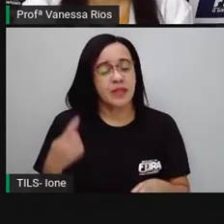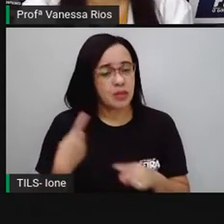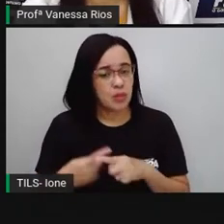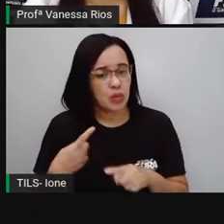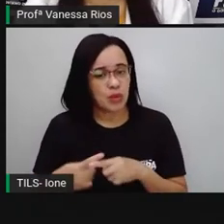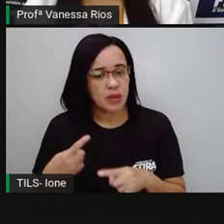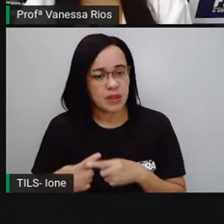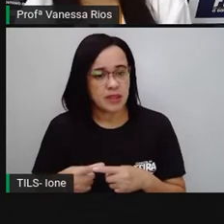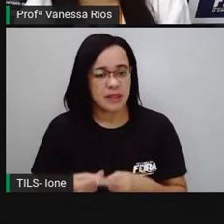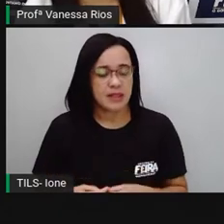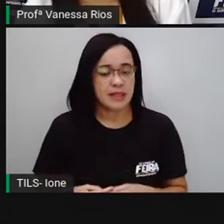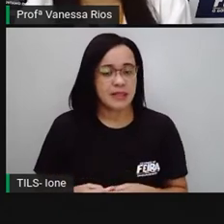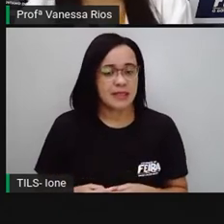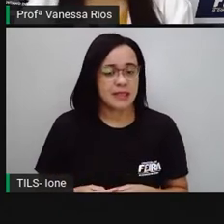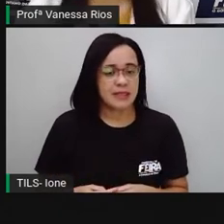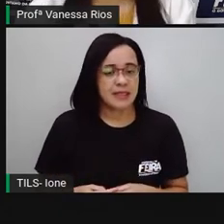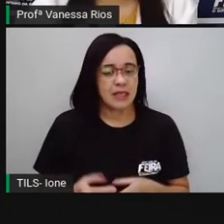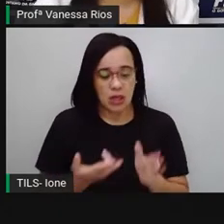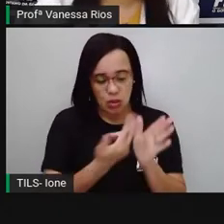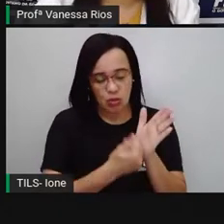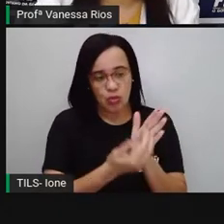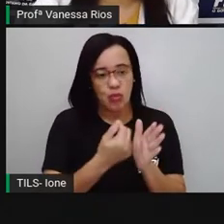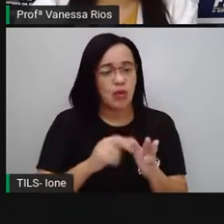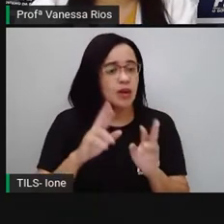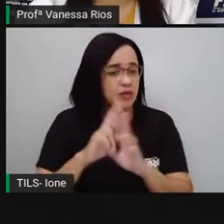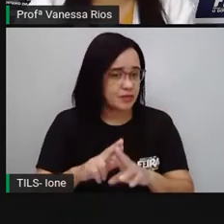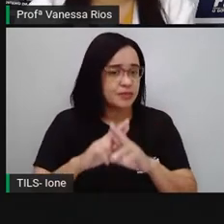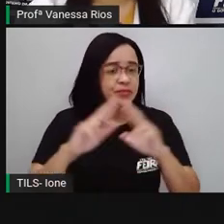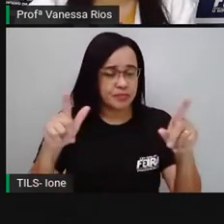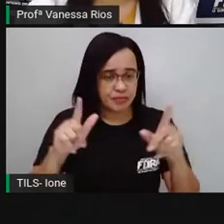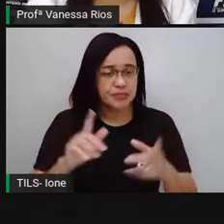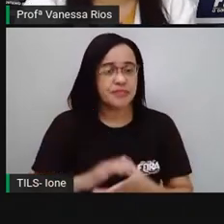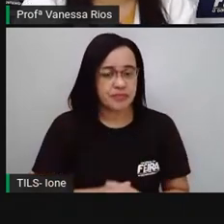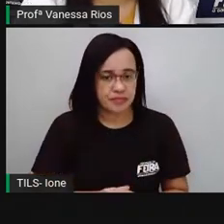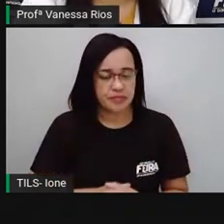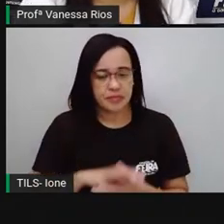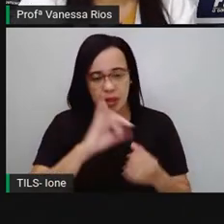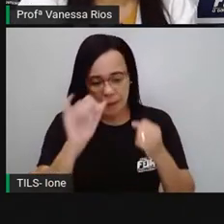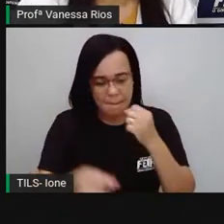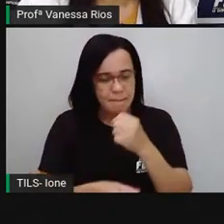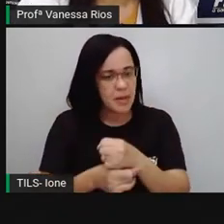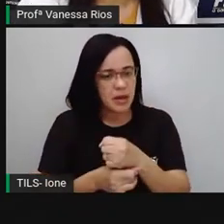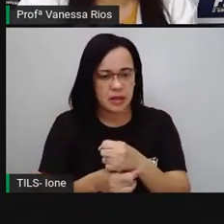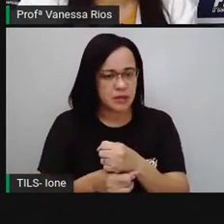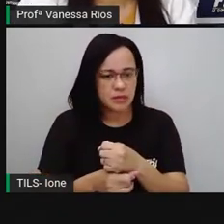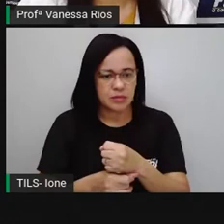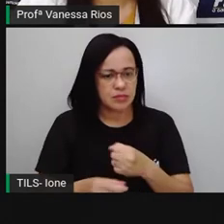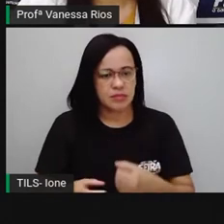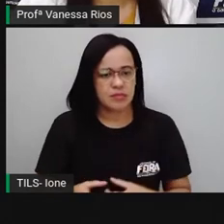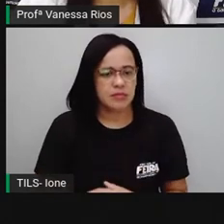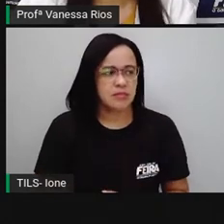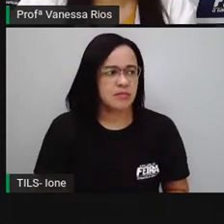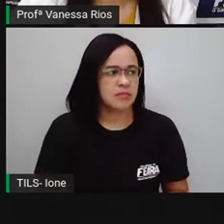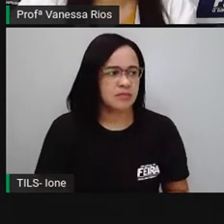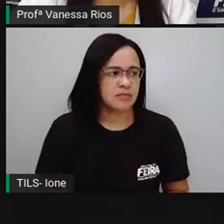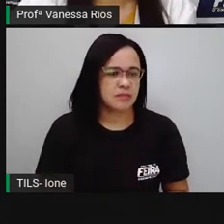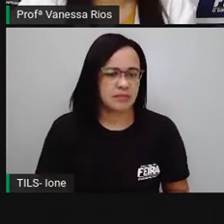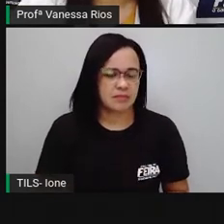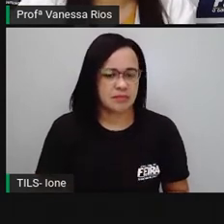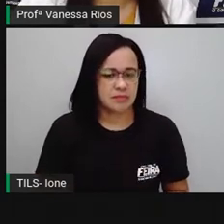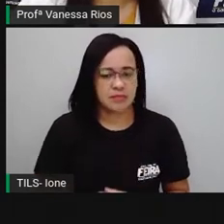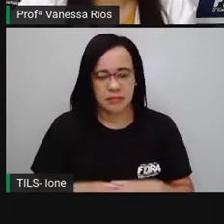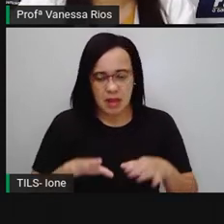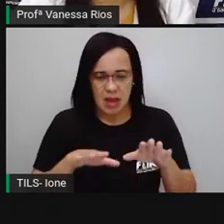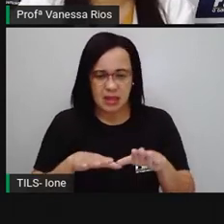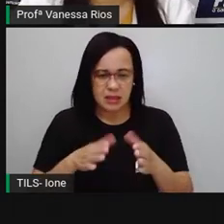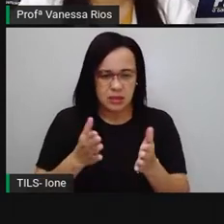é? Ou uma parte lateral, ou uma parte de baixo, né? Mas a gente já observa aí uma irregularidade,